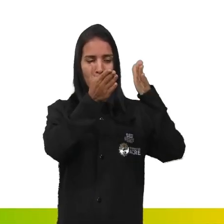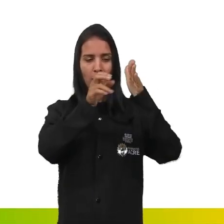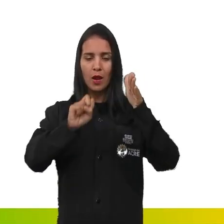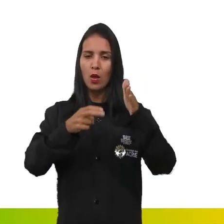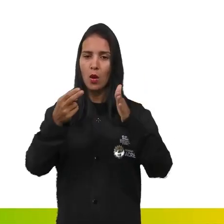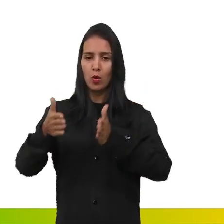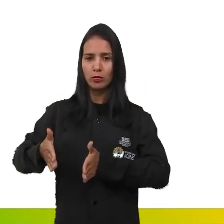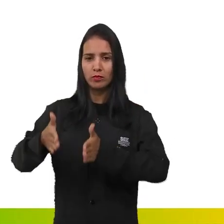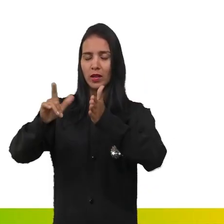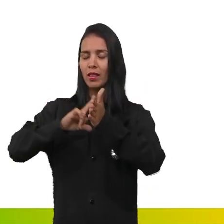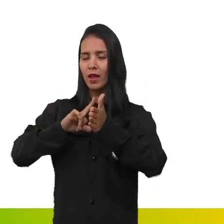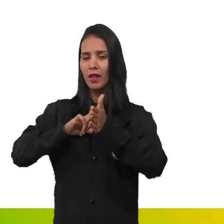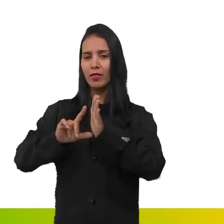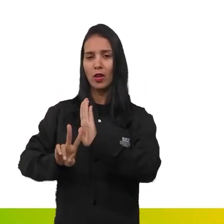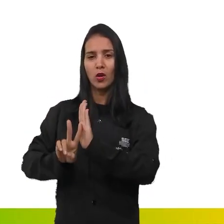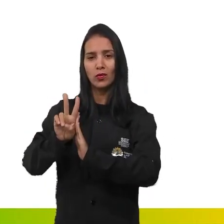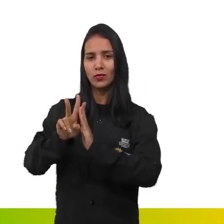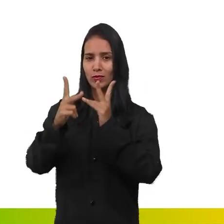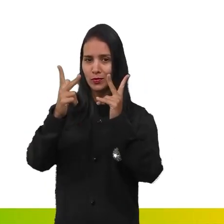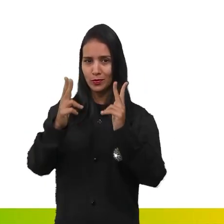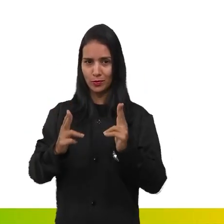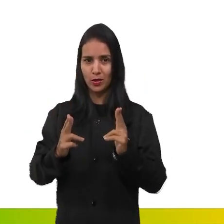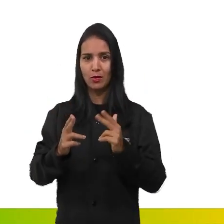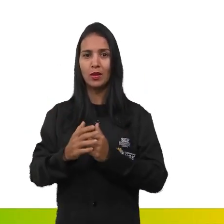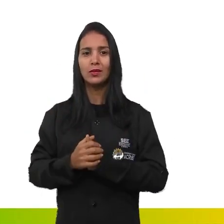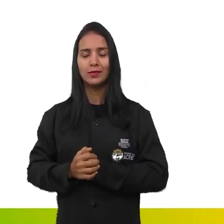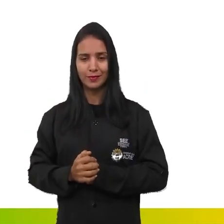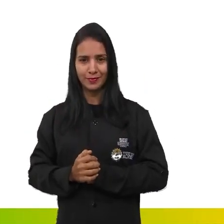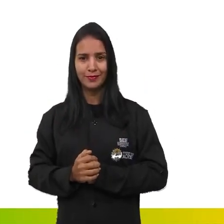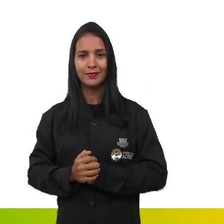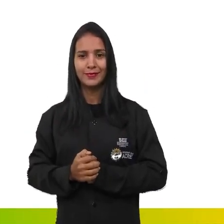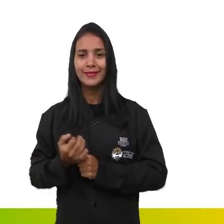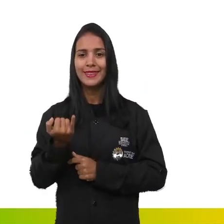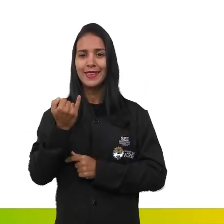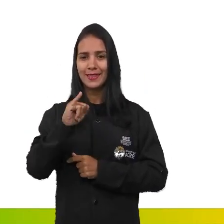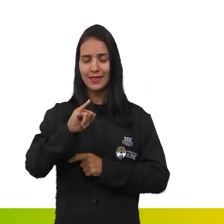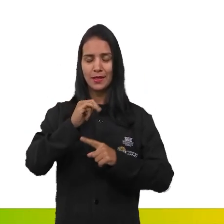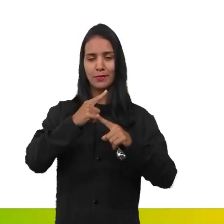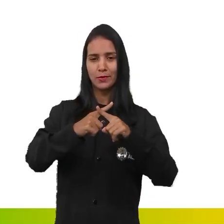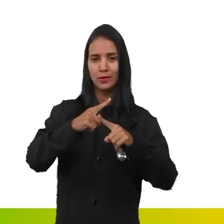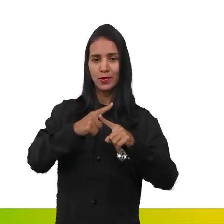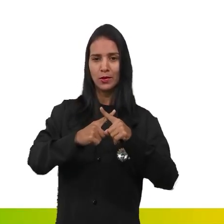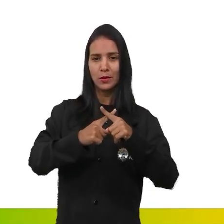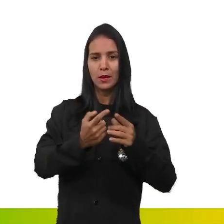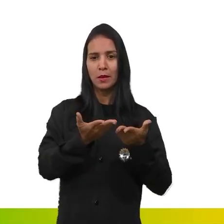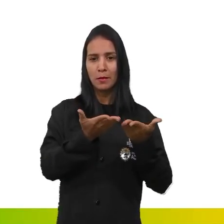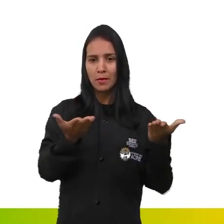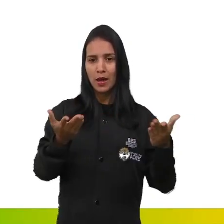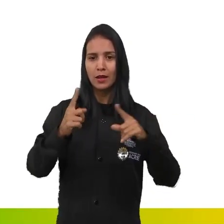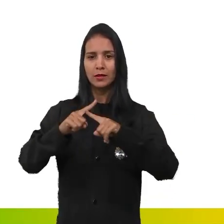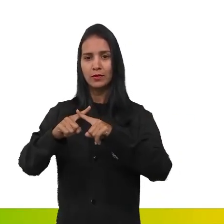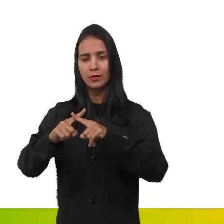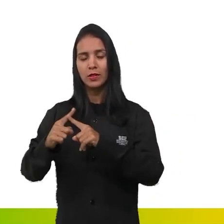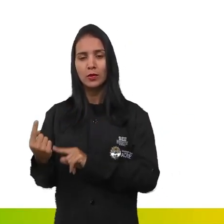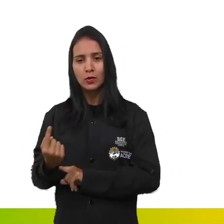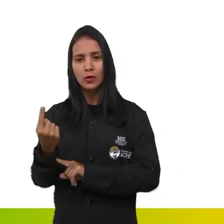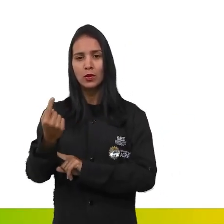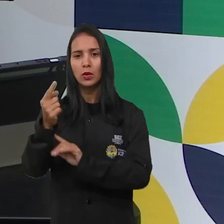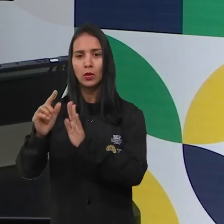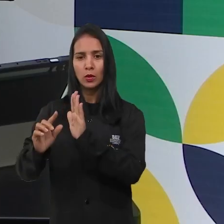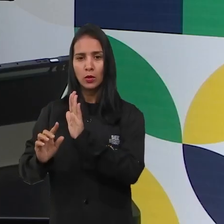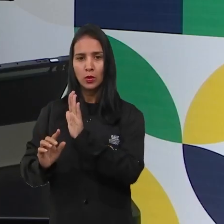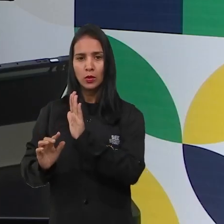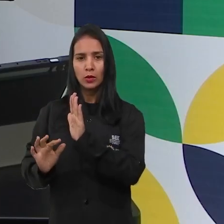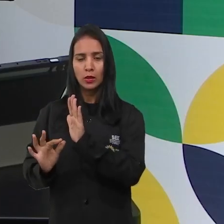têm o mesmo volume, indicado por base vezes altura. Agora, uma coisa que você tem